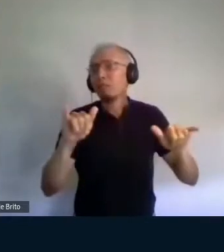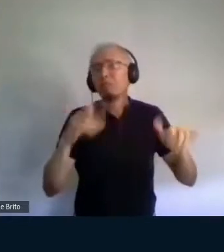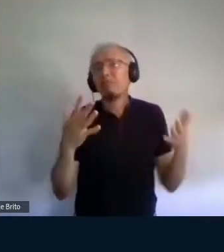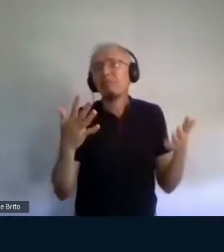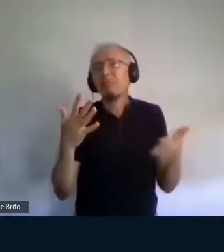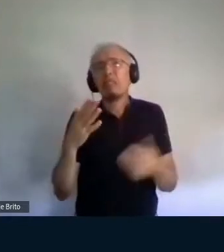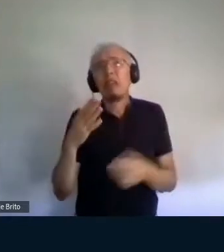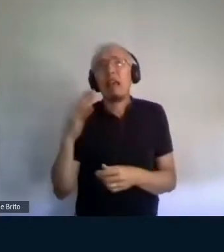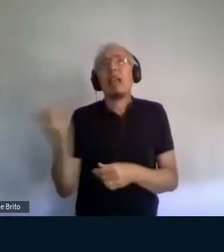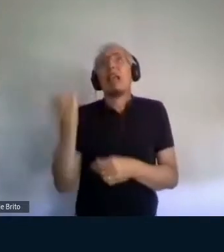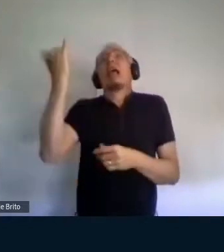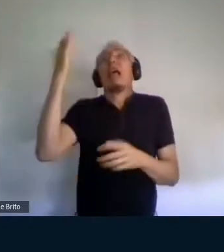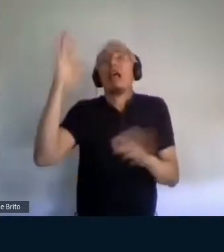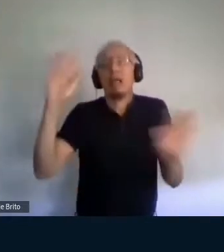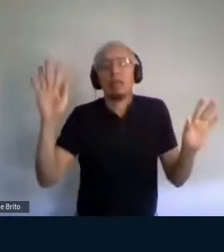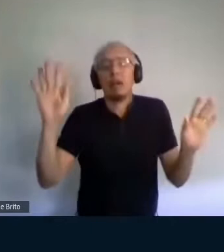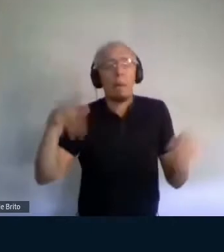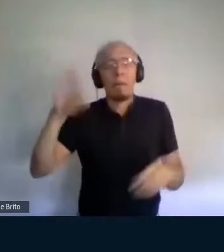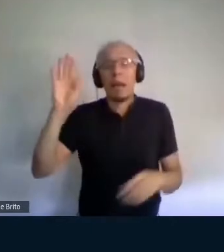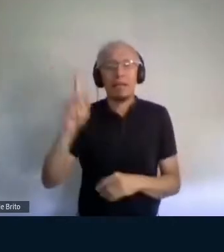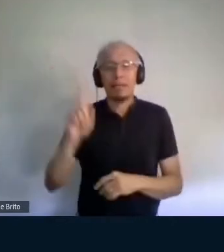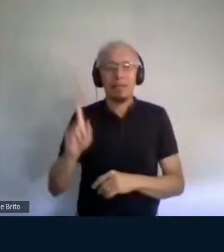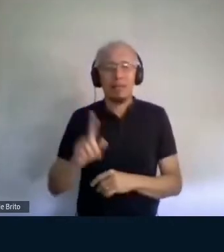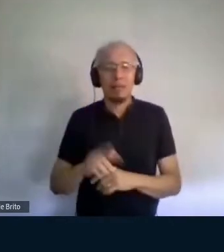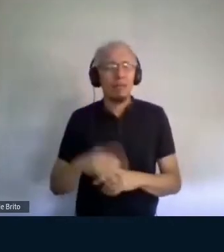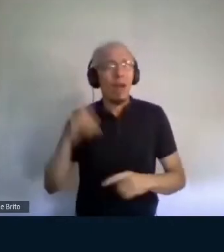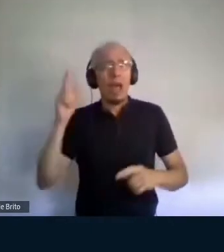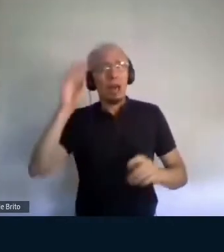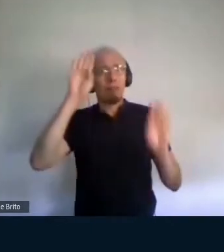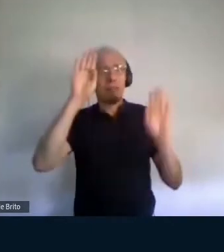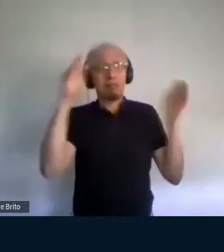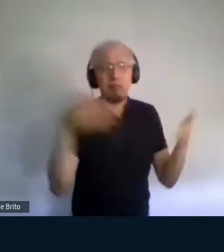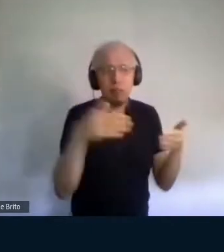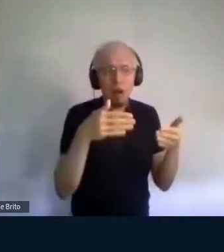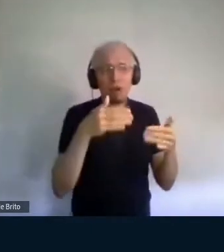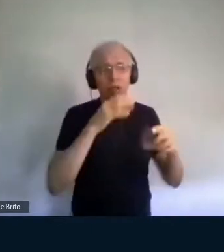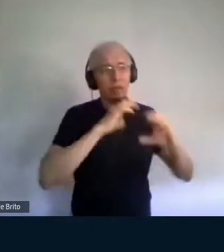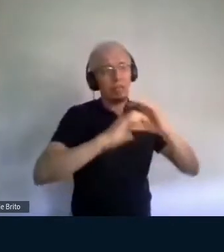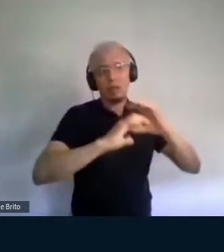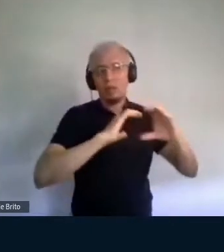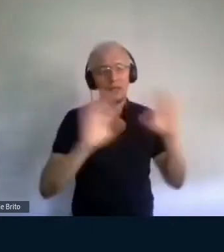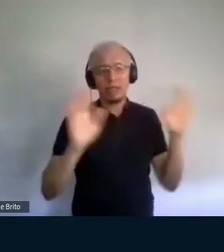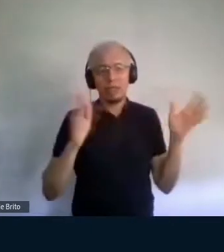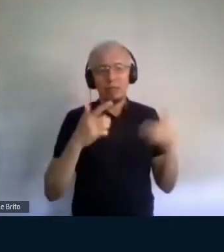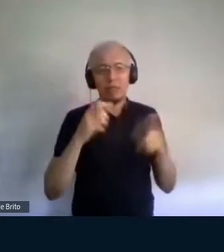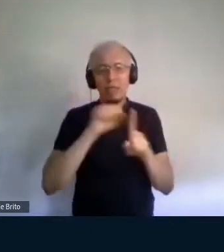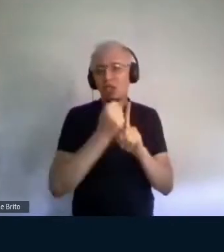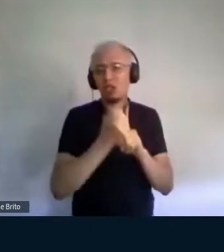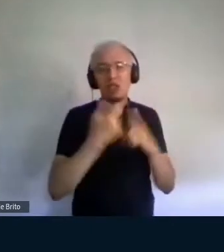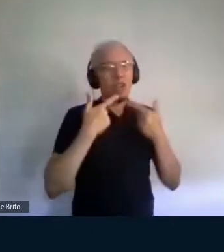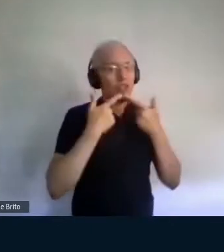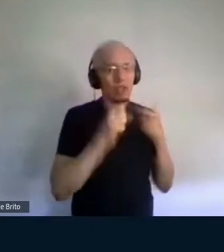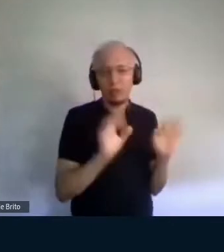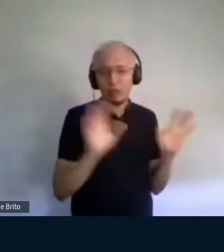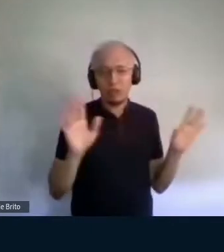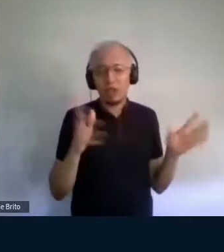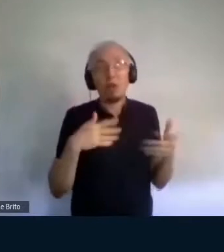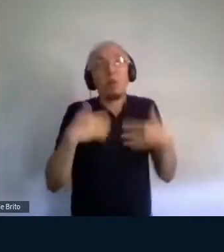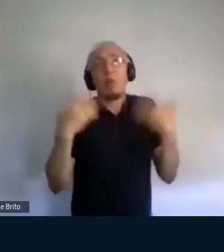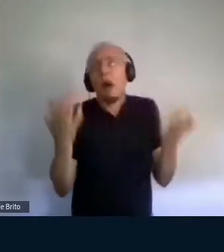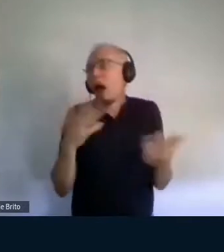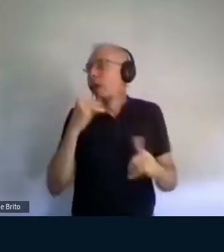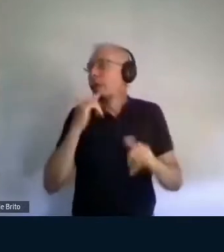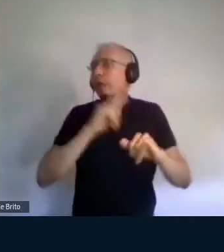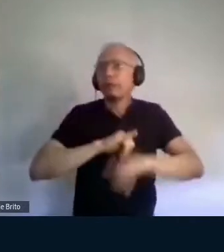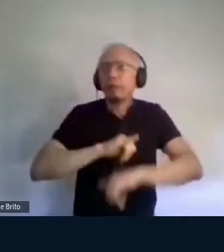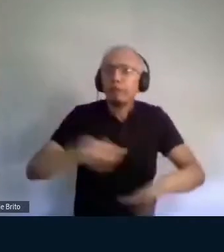importa. E a gente não está preocupado, não é objeto de pesquisa da sociolinguística saber que informação foi passada ou